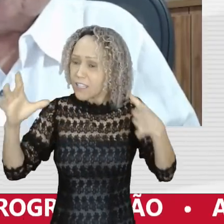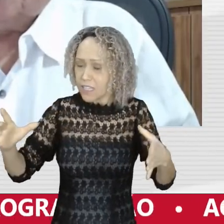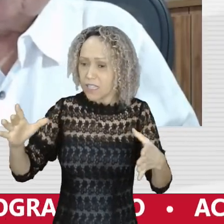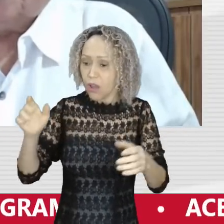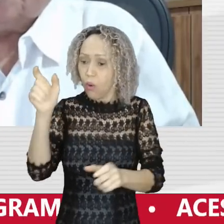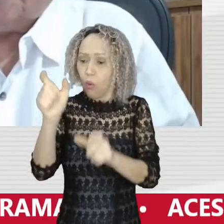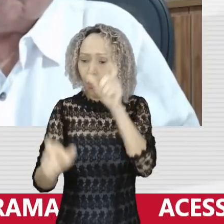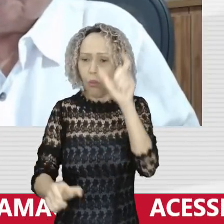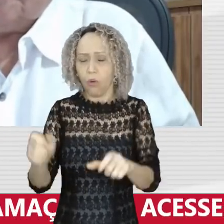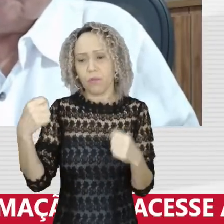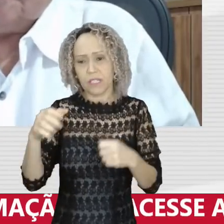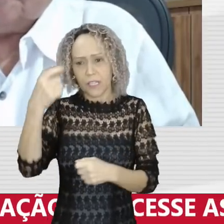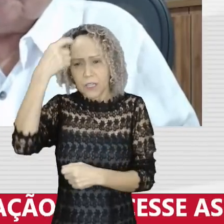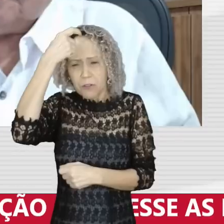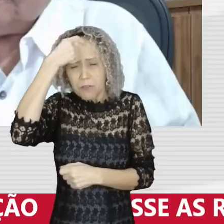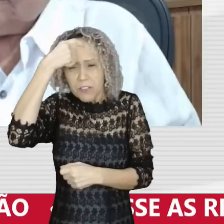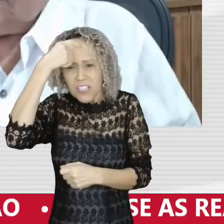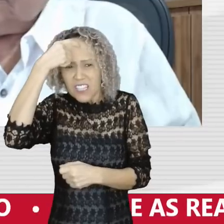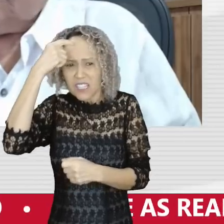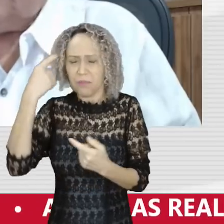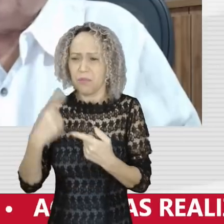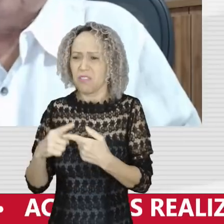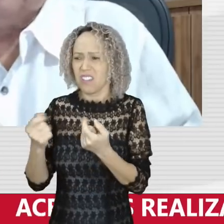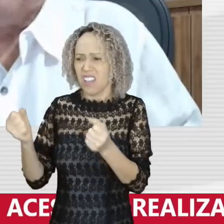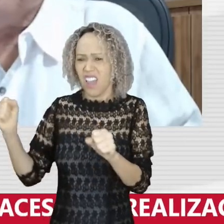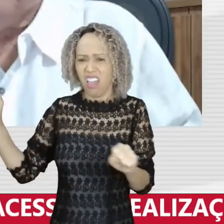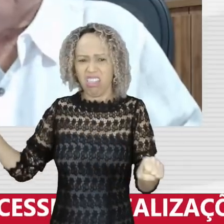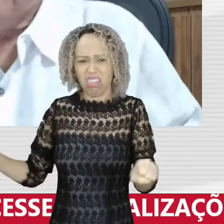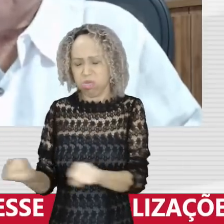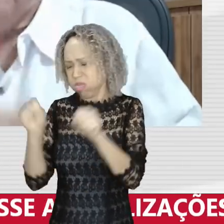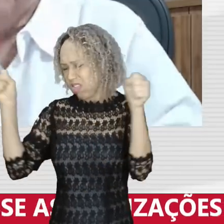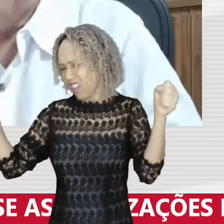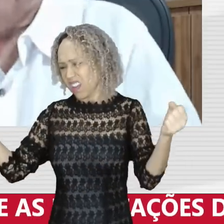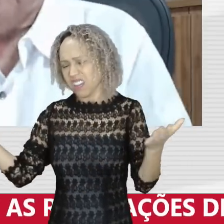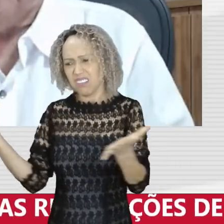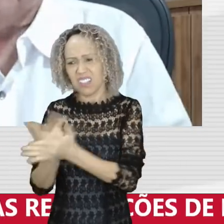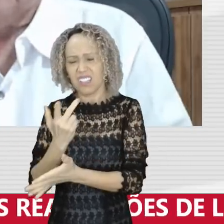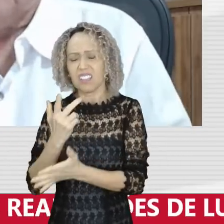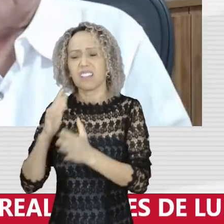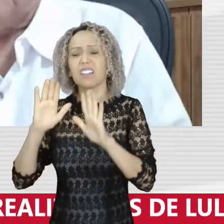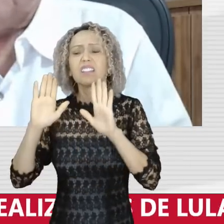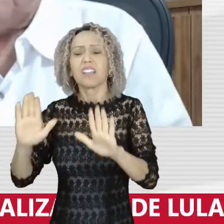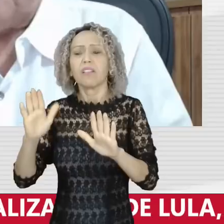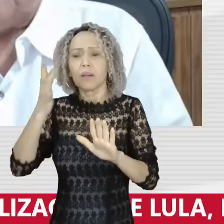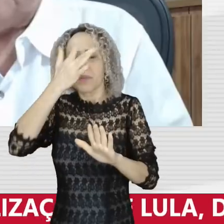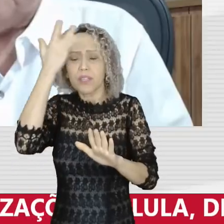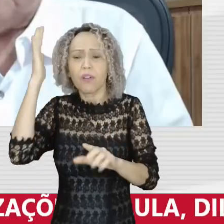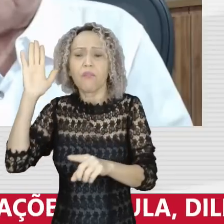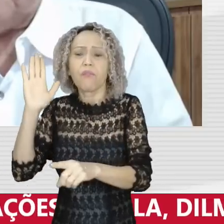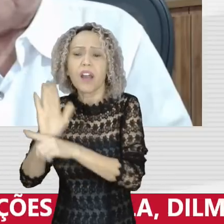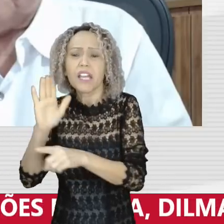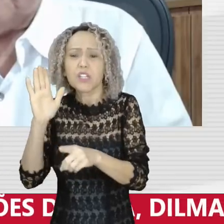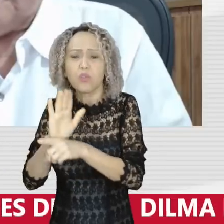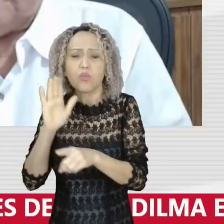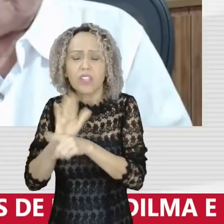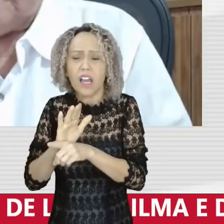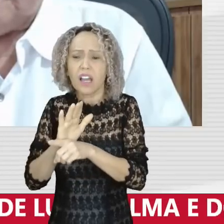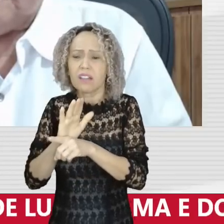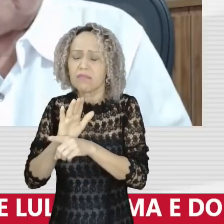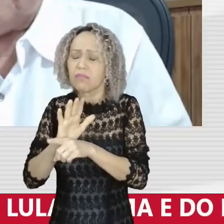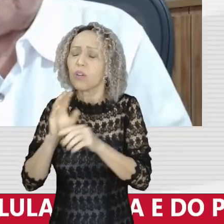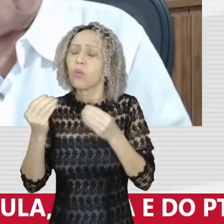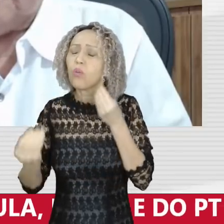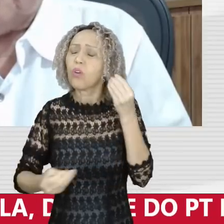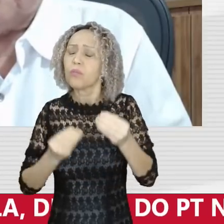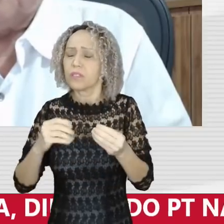foi feito, e só vai compreender, e vai participar, e vai atuar, e vai colaborar se houver transparência, se o